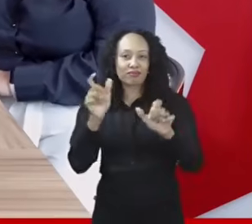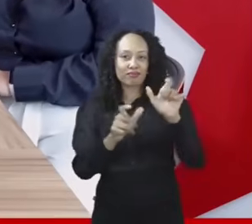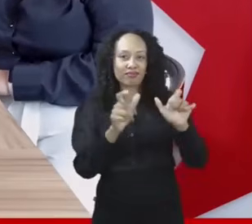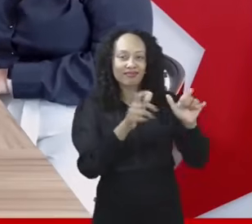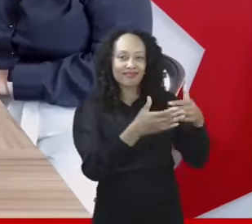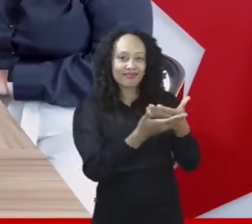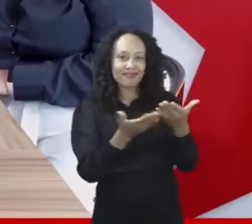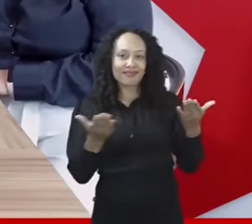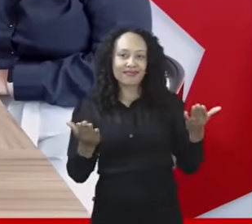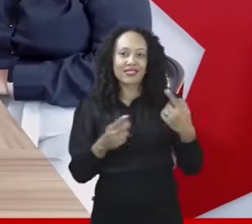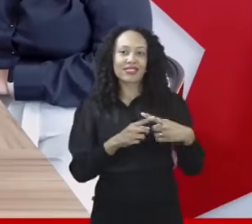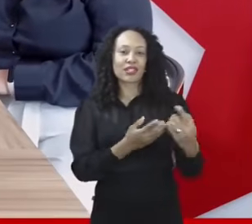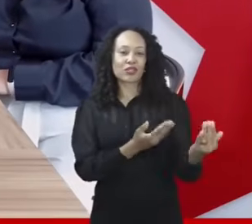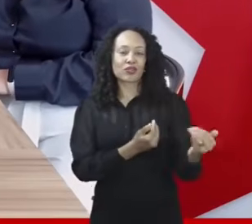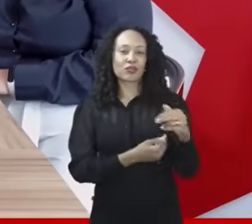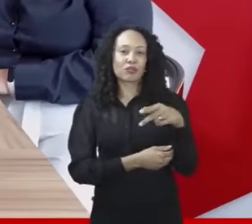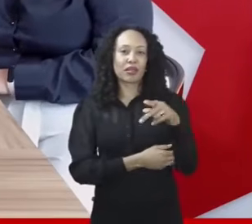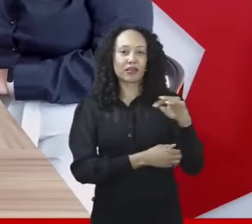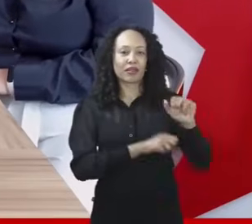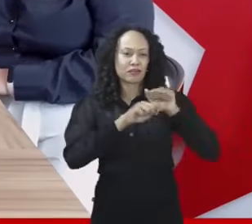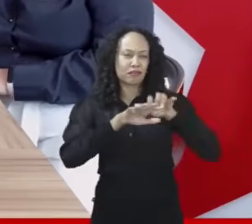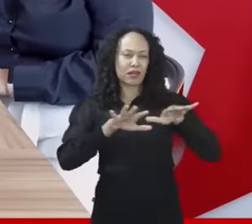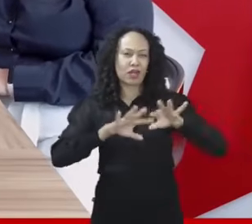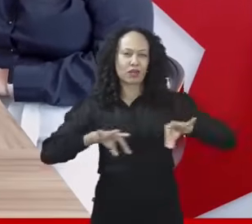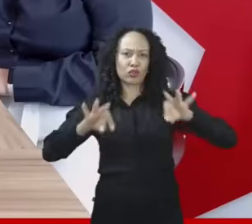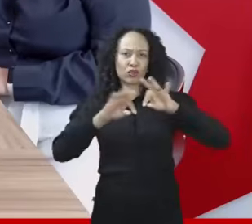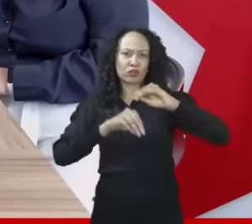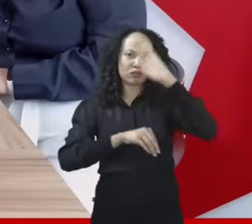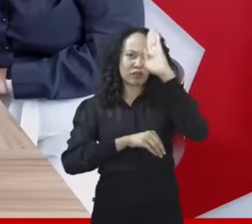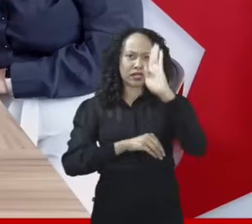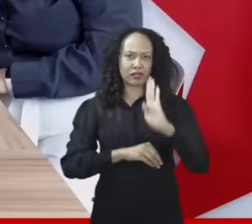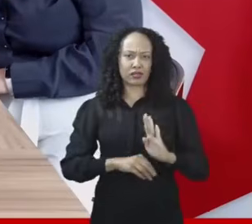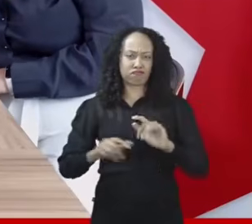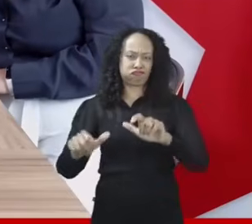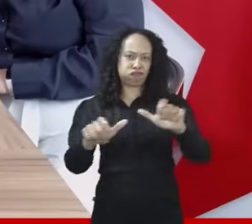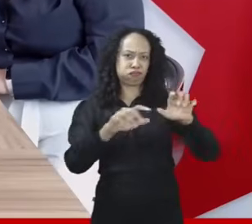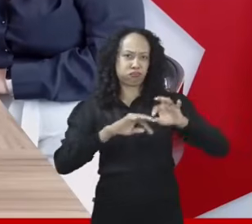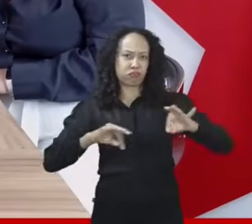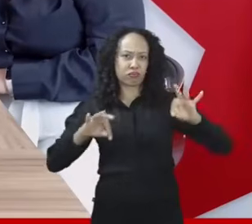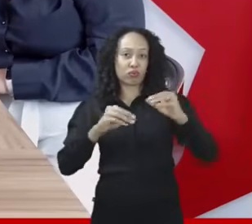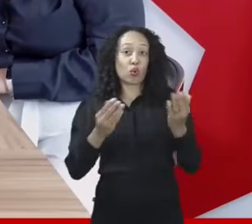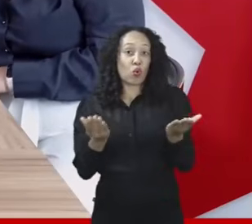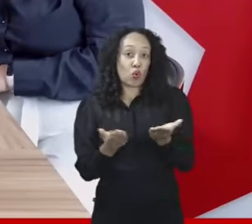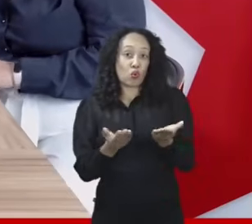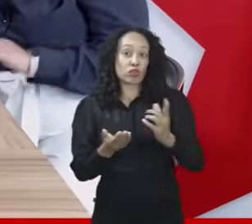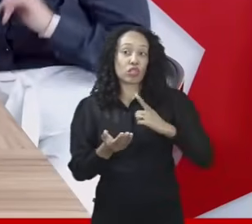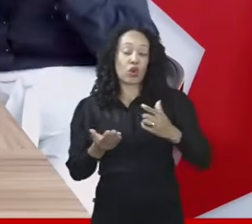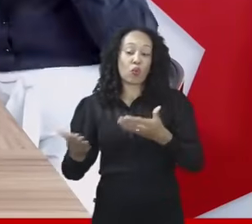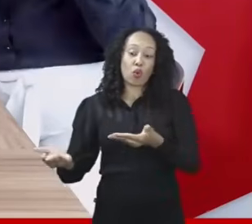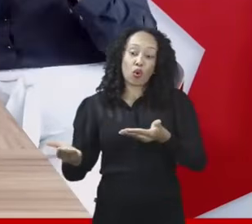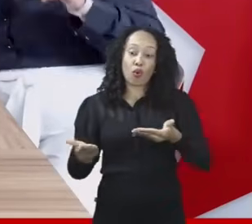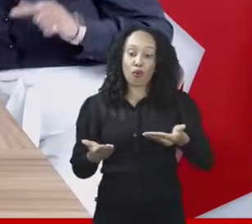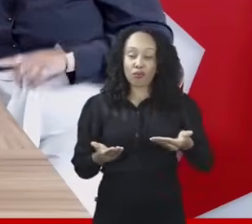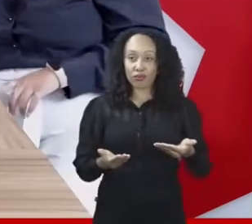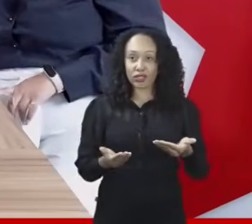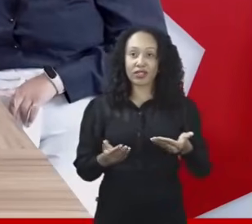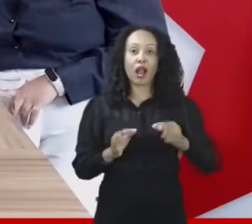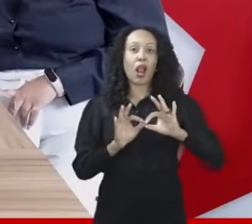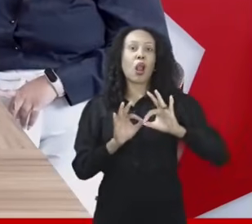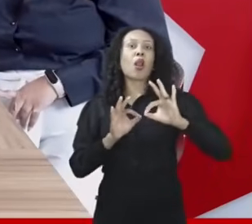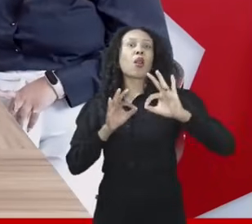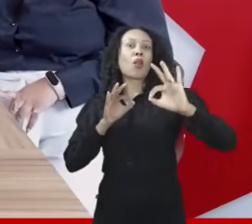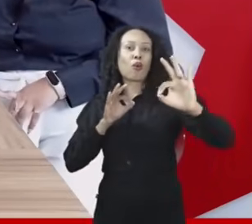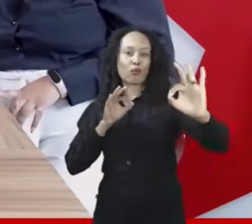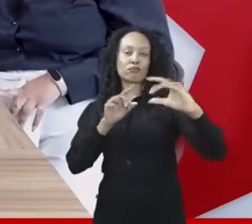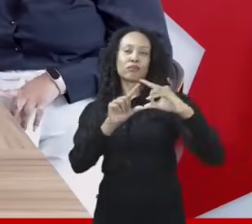porque a juventude petista está espalhada por todos os cantos do país, né? Por todos os cantos. E hoje, inclusive, a gente está com uma convidada que está bem longe aqui de